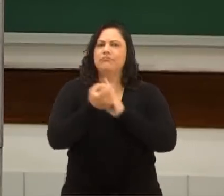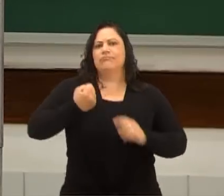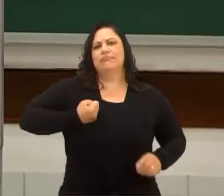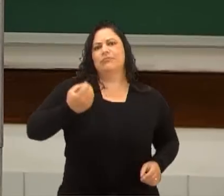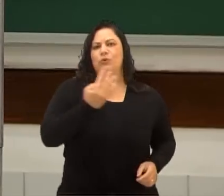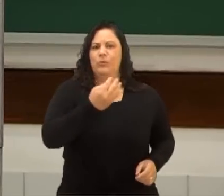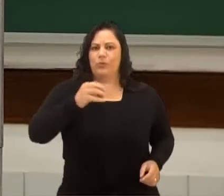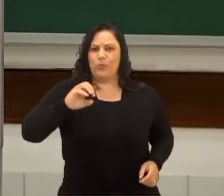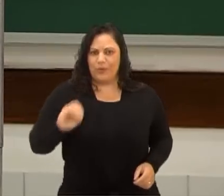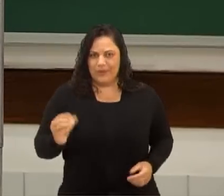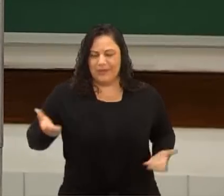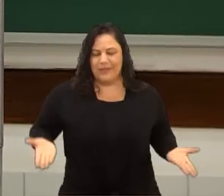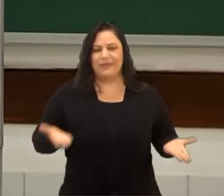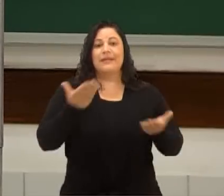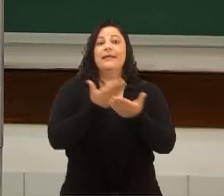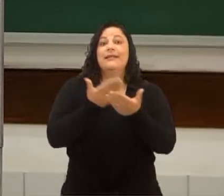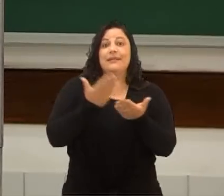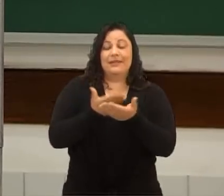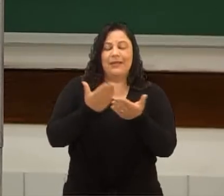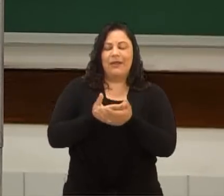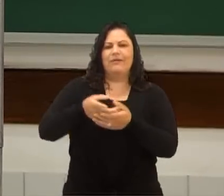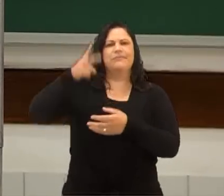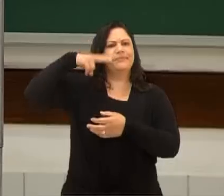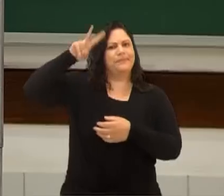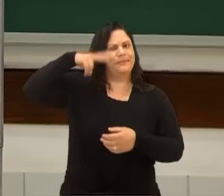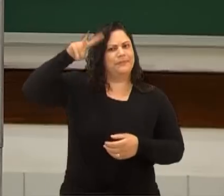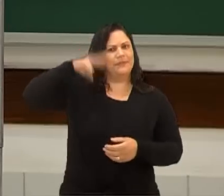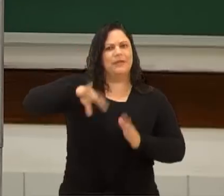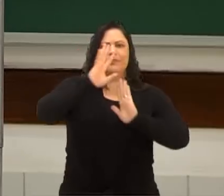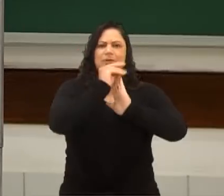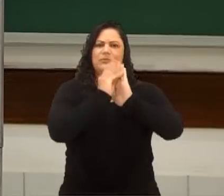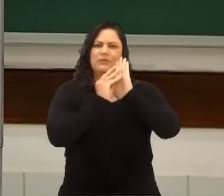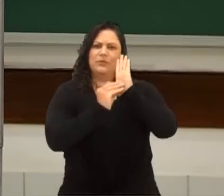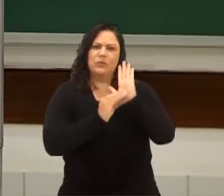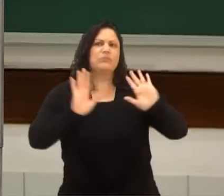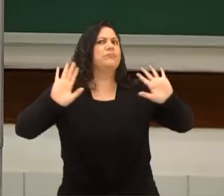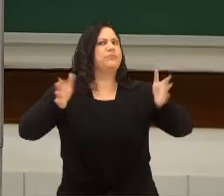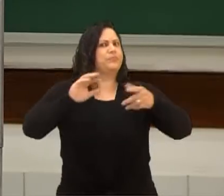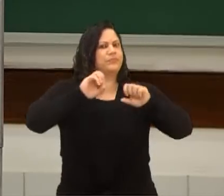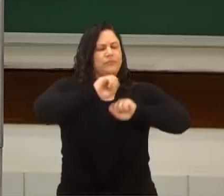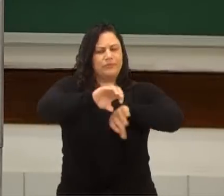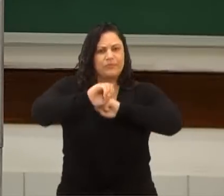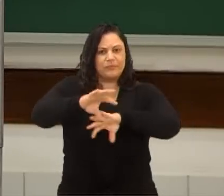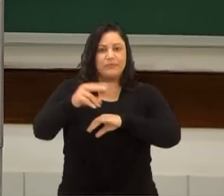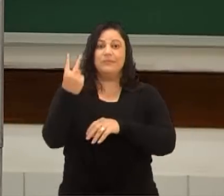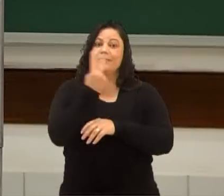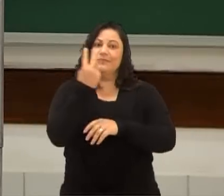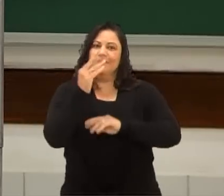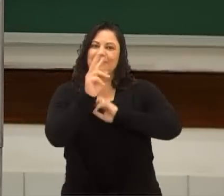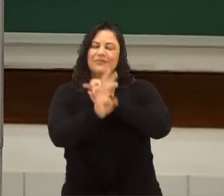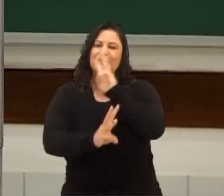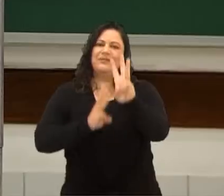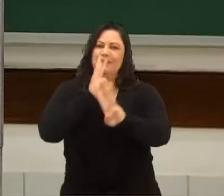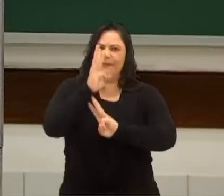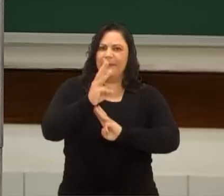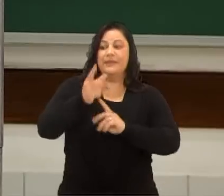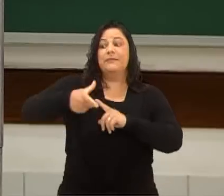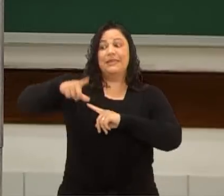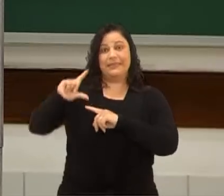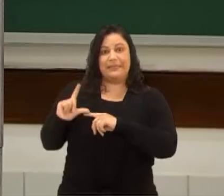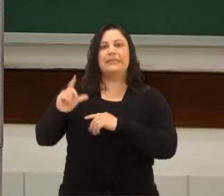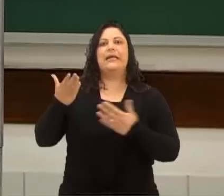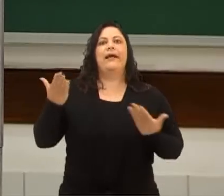Nesta aula, iremos fazer uma retomada de conteúdos já trabalhados nesse segundo trimestre. Mas antes da aula começar, a gente precisa